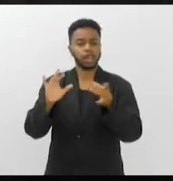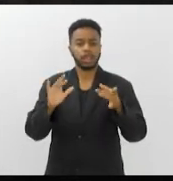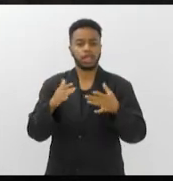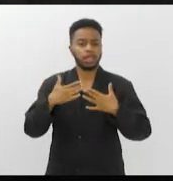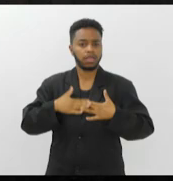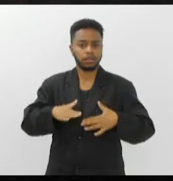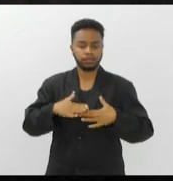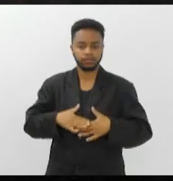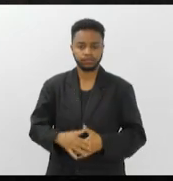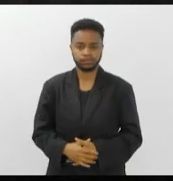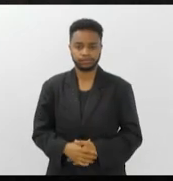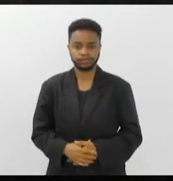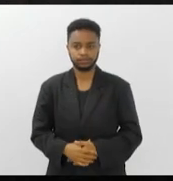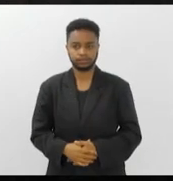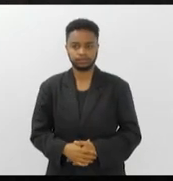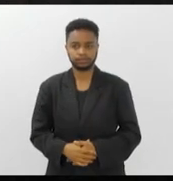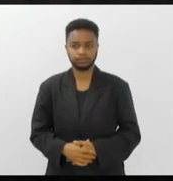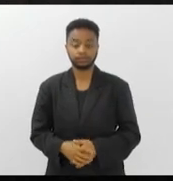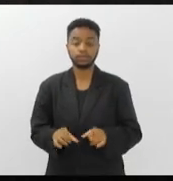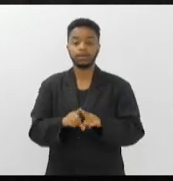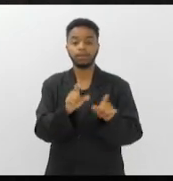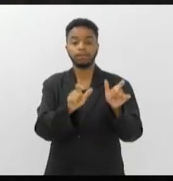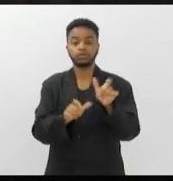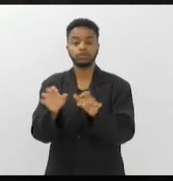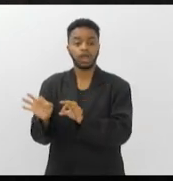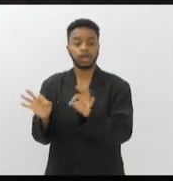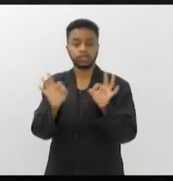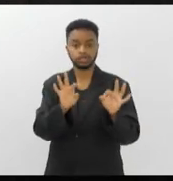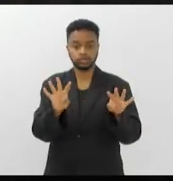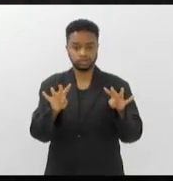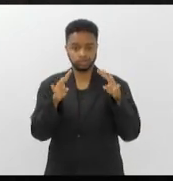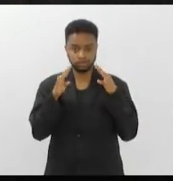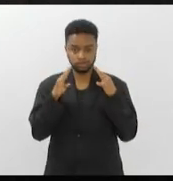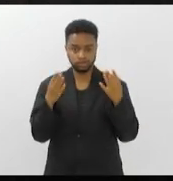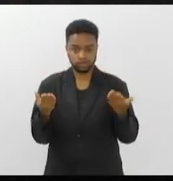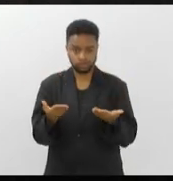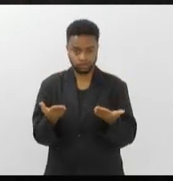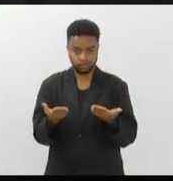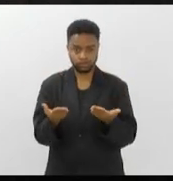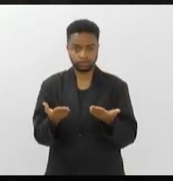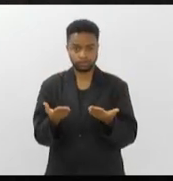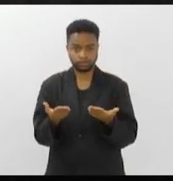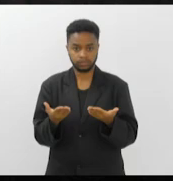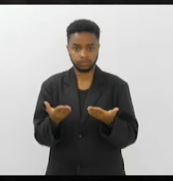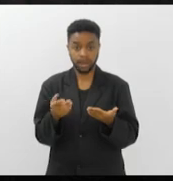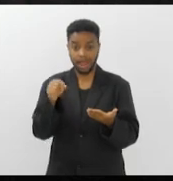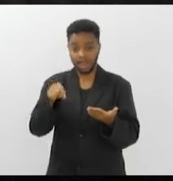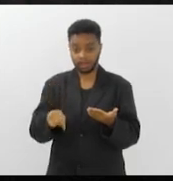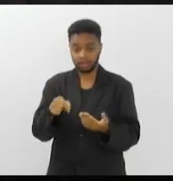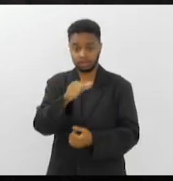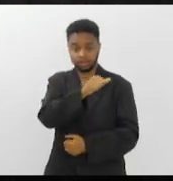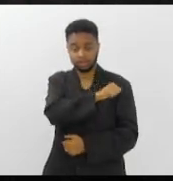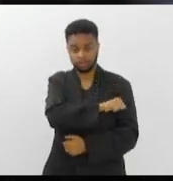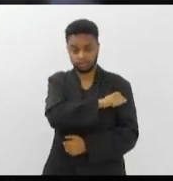tranquilamente. Falar para o pessoal que está nos ouvindo, para todo o público que está nos ouvindo, para o nosso estado do Rio de